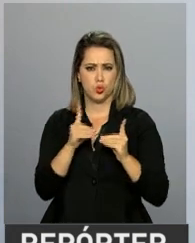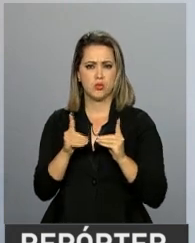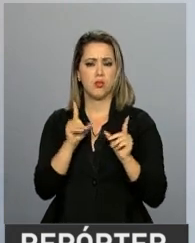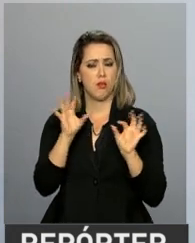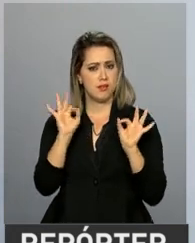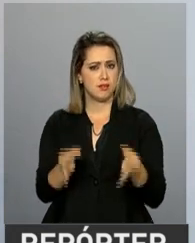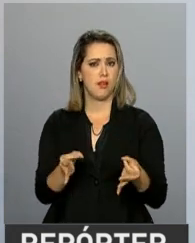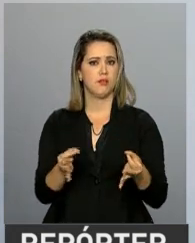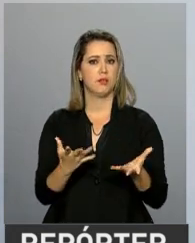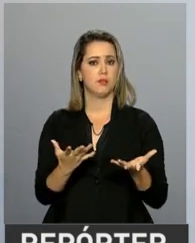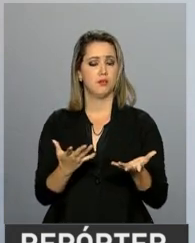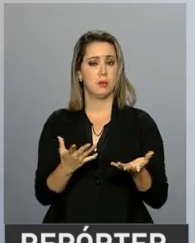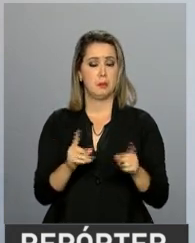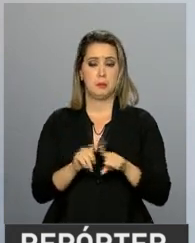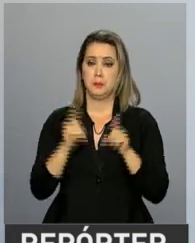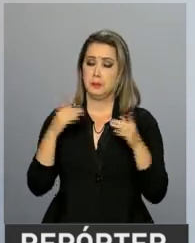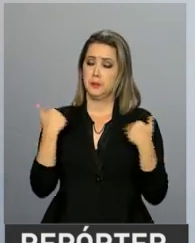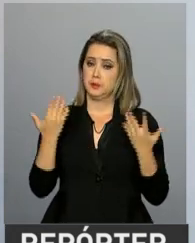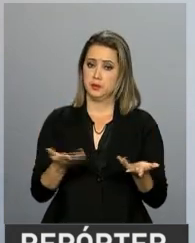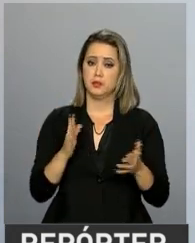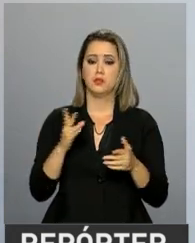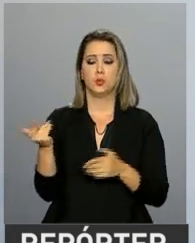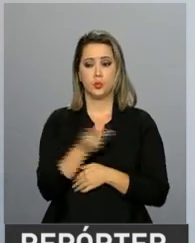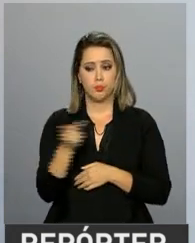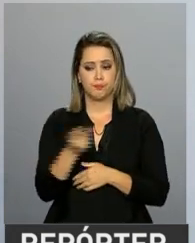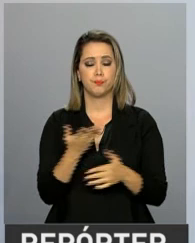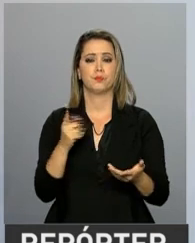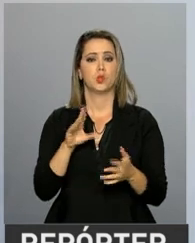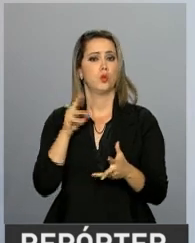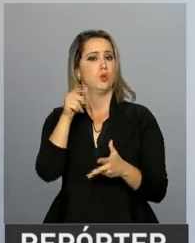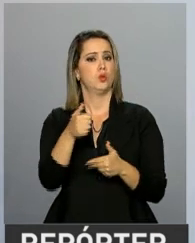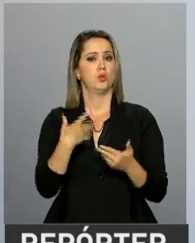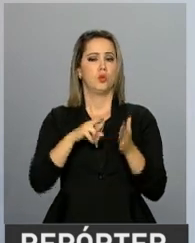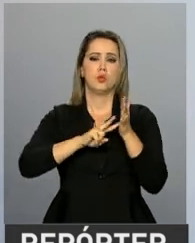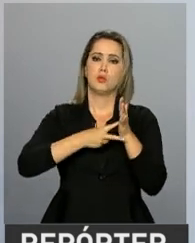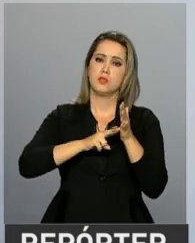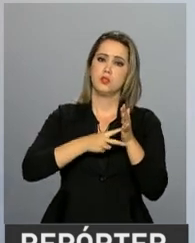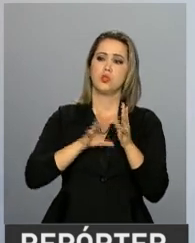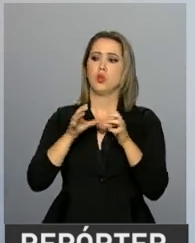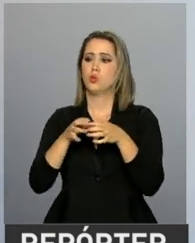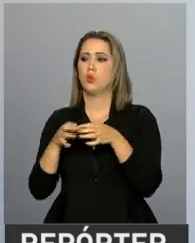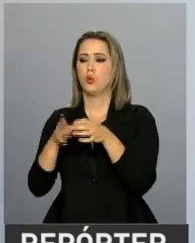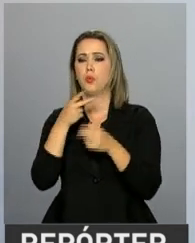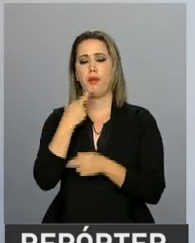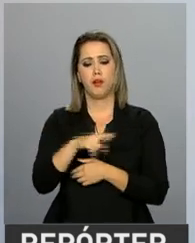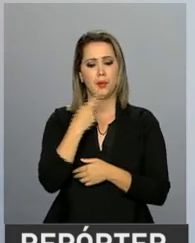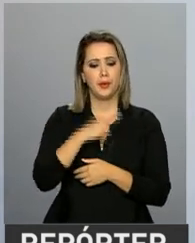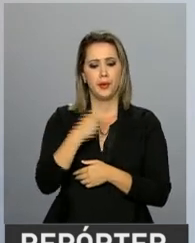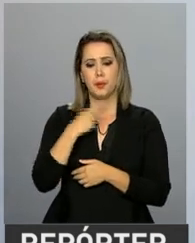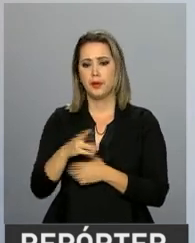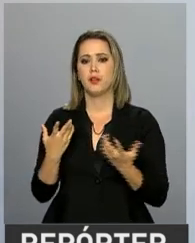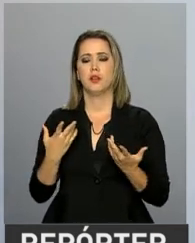observado mais à frente e isso acontece com todos os sindicatos e centrais sindicais reclamam isso nos